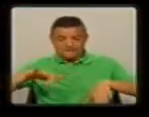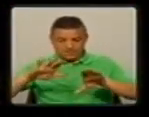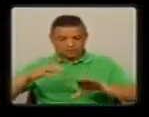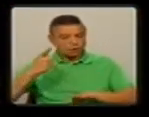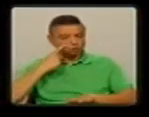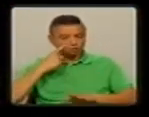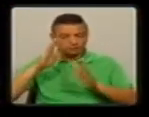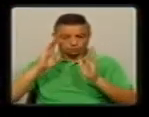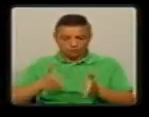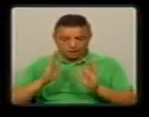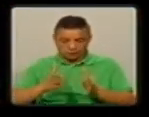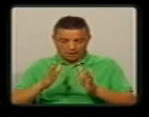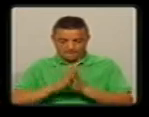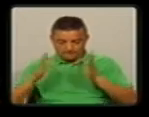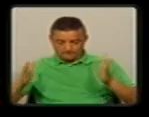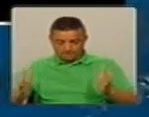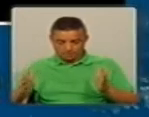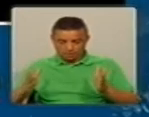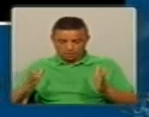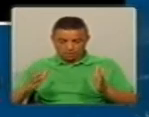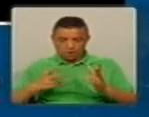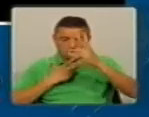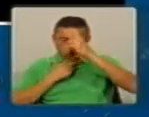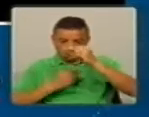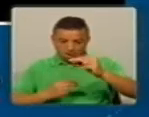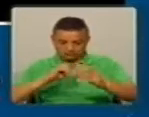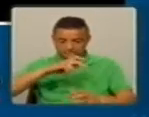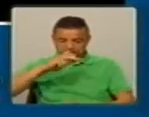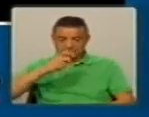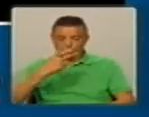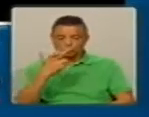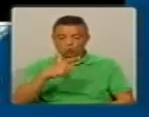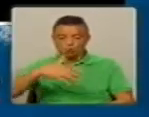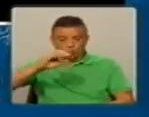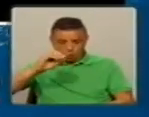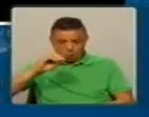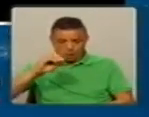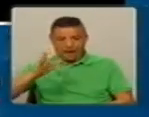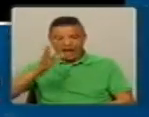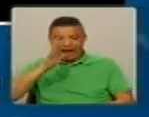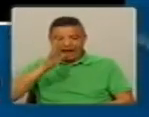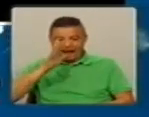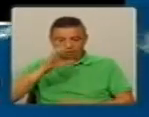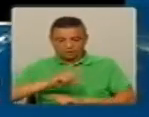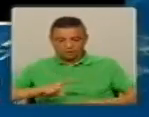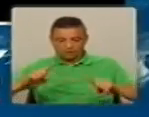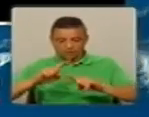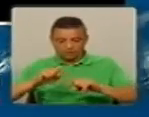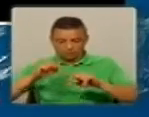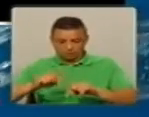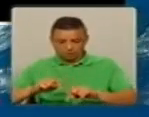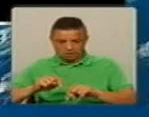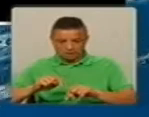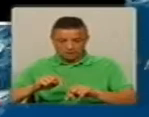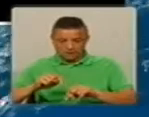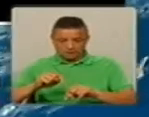bocadinho. A Titã é a maior lua de Saturno. Tem um ciclo hidrológico, não é como a água cá na Terra, não, é de metano, é de hidrocarbonetos.